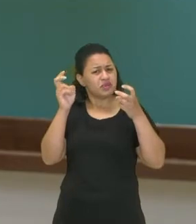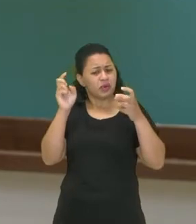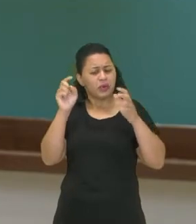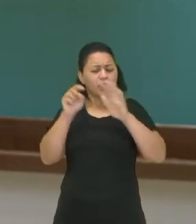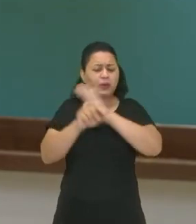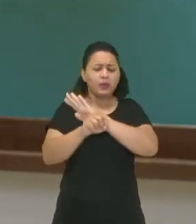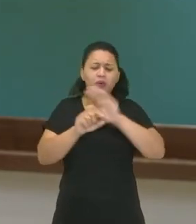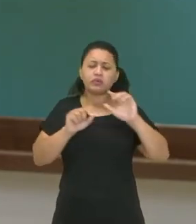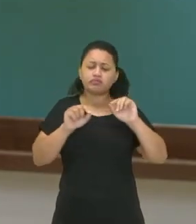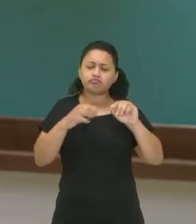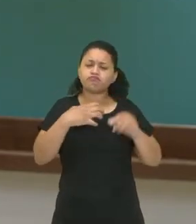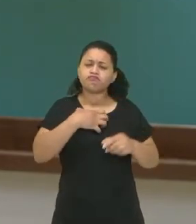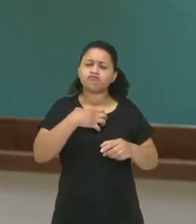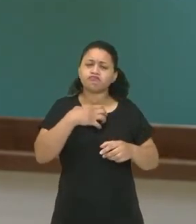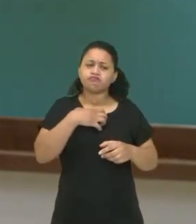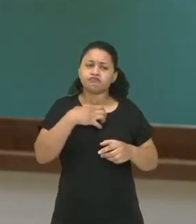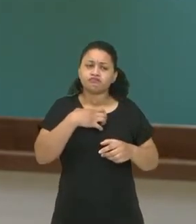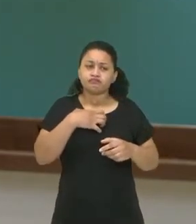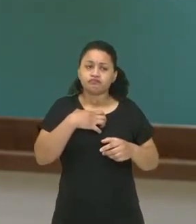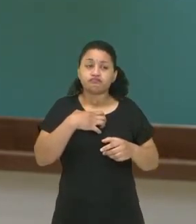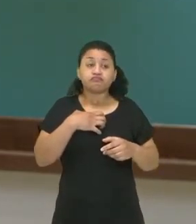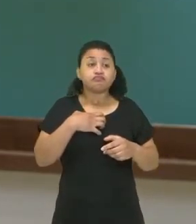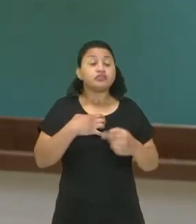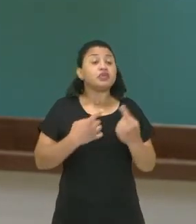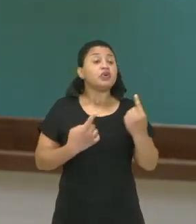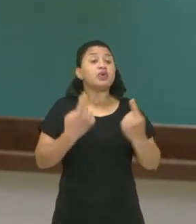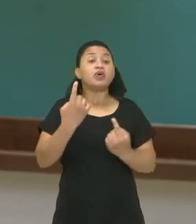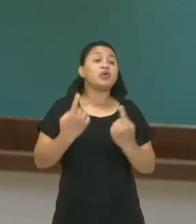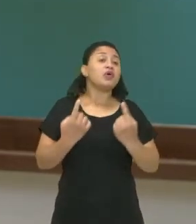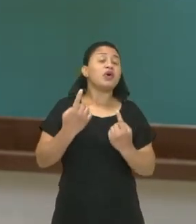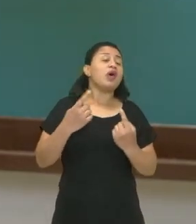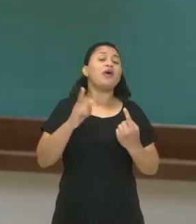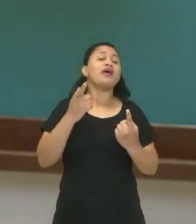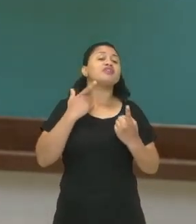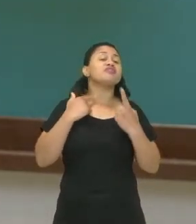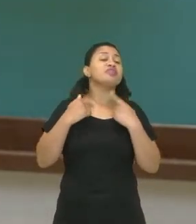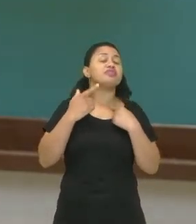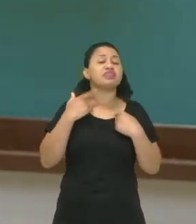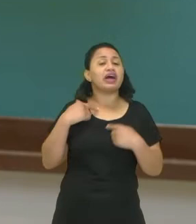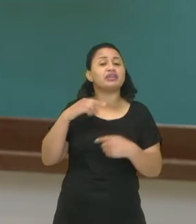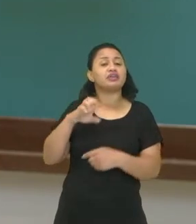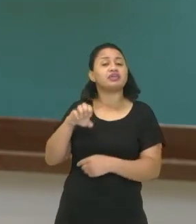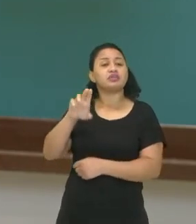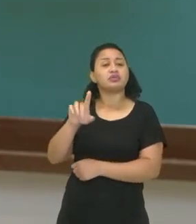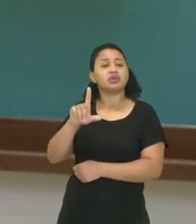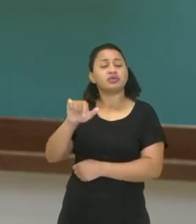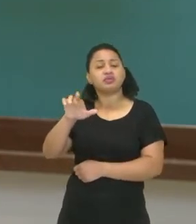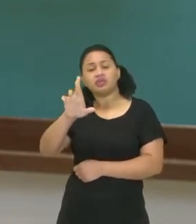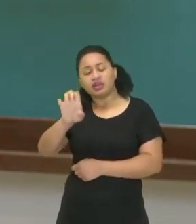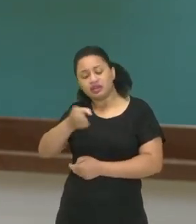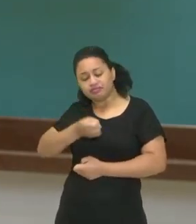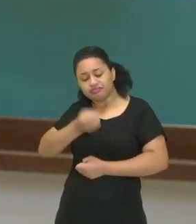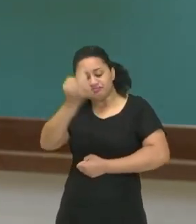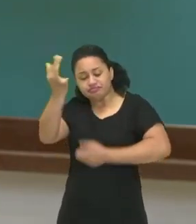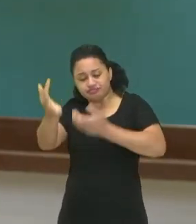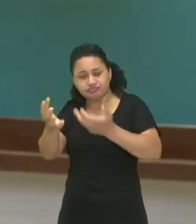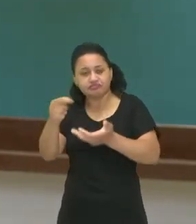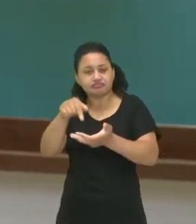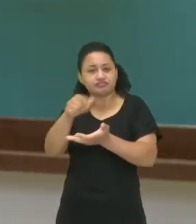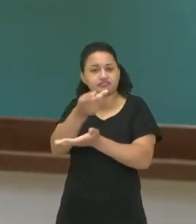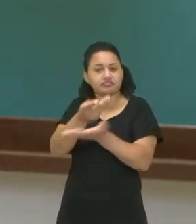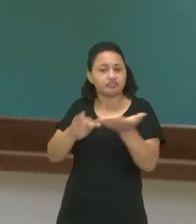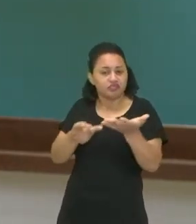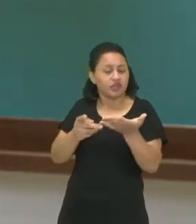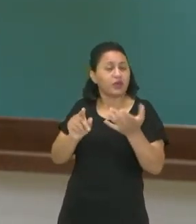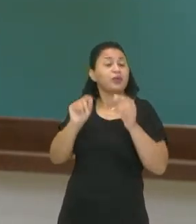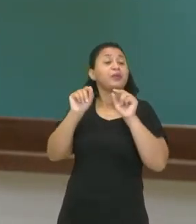Que exorbitante que é. Qual o desejo do eu lírico, né? A pessoa que fala no poema, está refletido aqui nesses